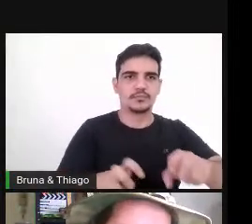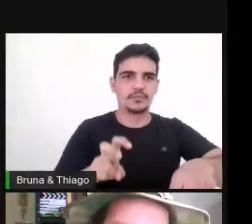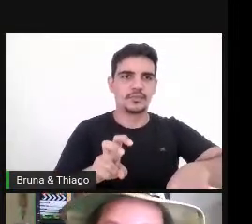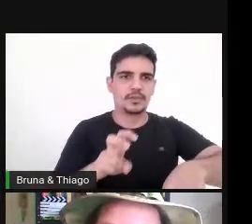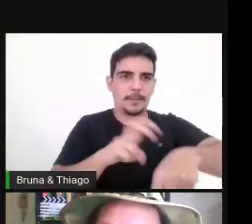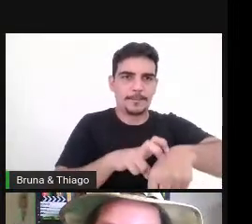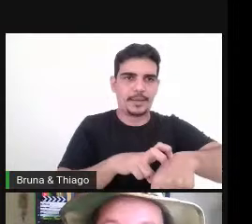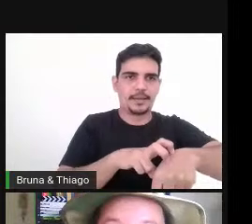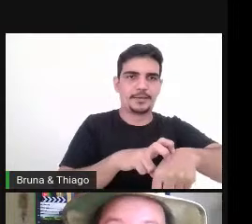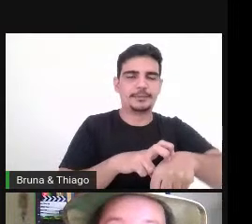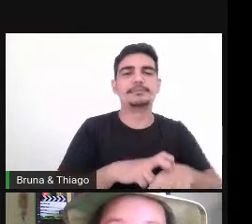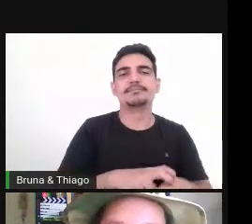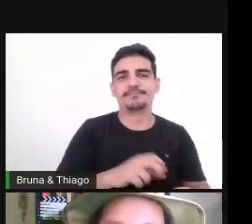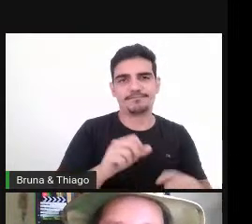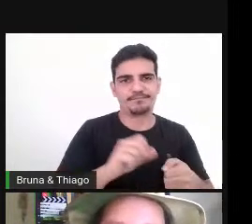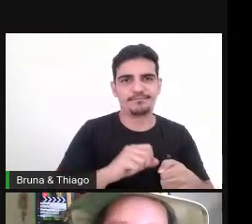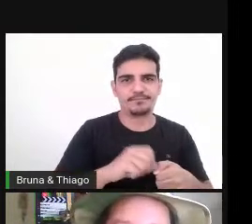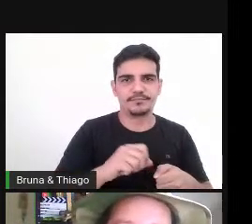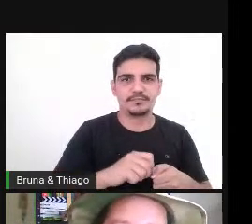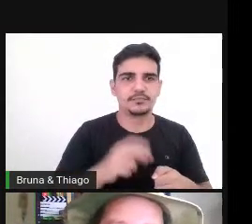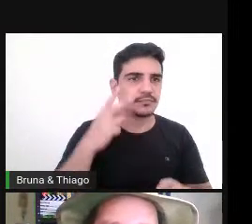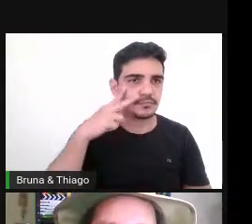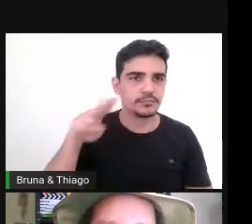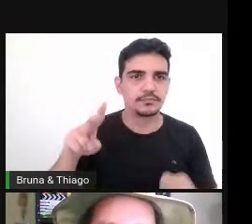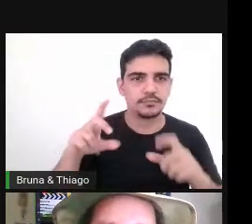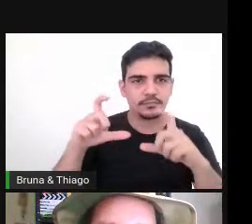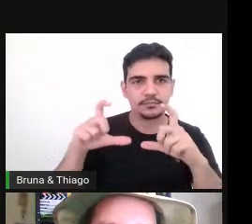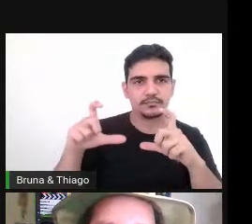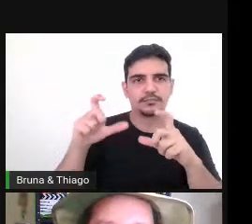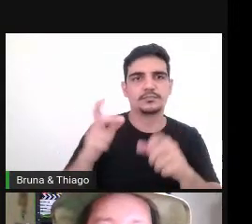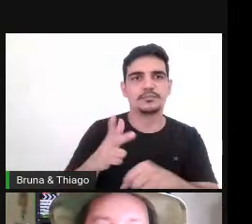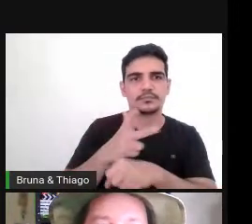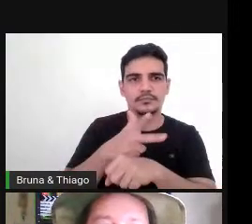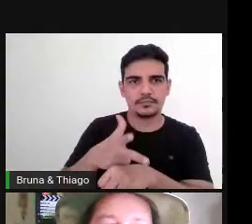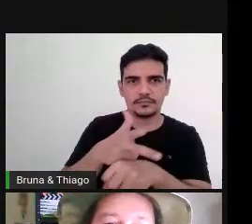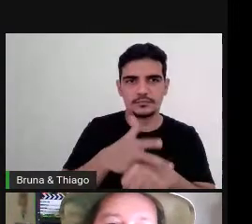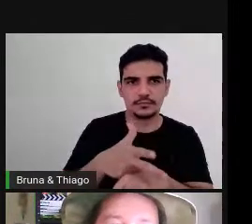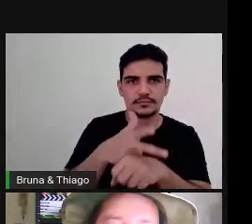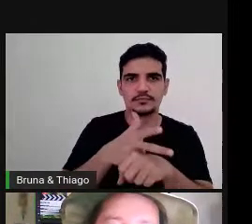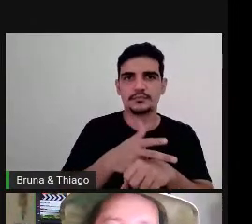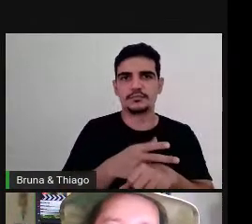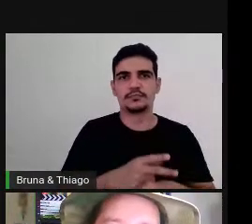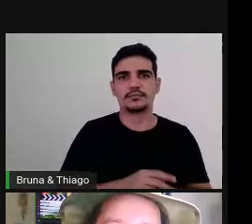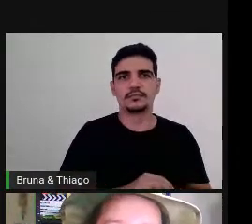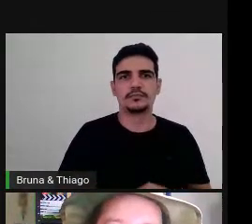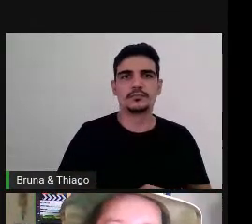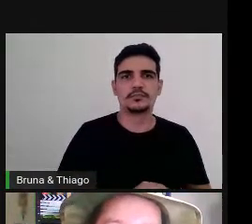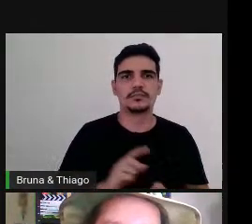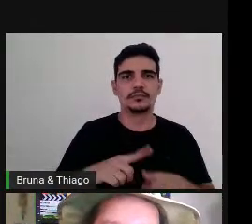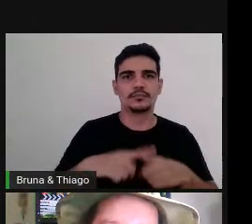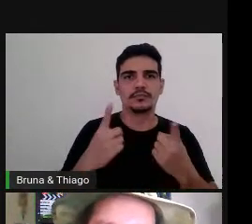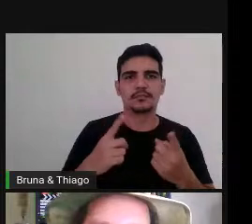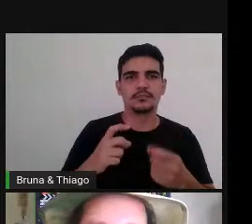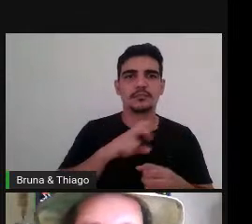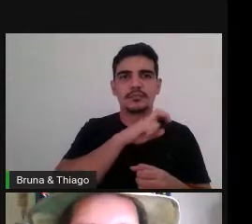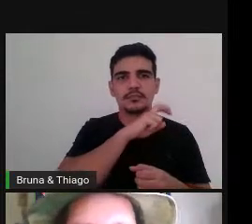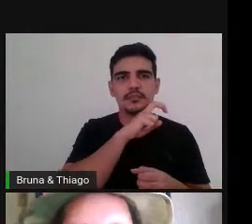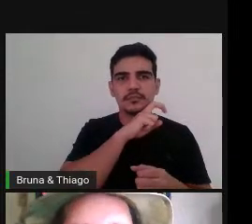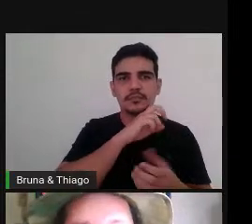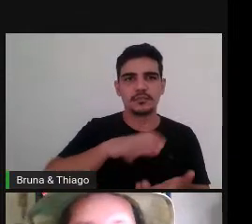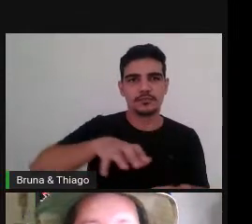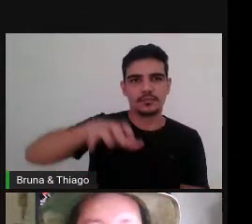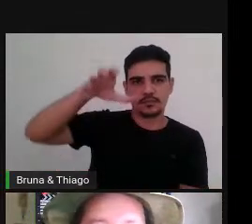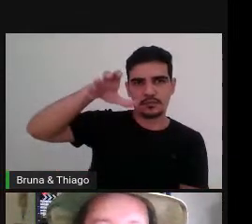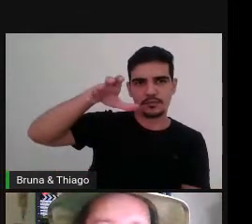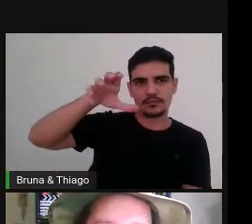um acidente. Eu até tenho um videozinho, que é esse aqui, mas acho que eu não vou conseguir projetar ele para vocês. Mas a cobra está dentro desse balde aqui, ó.